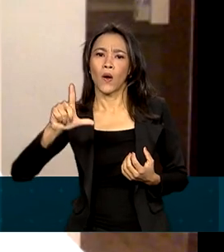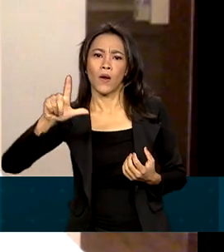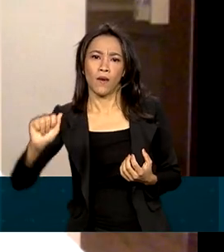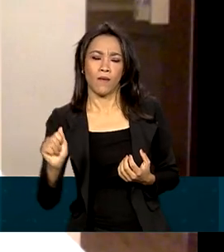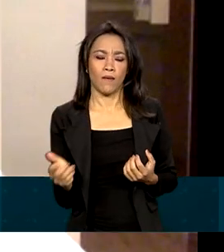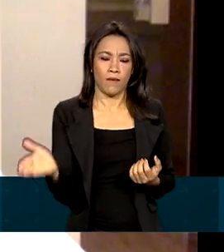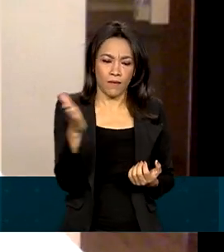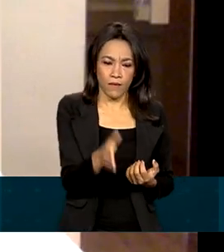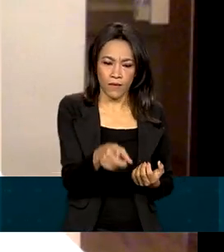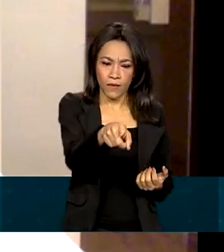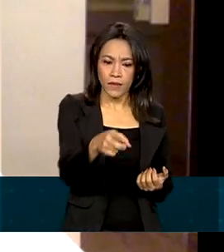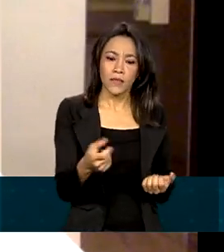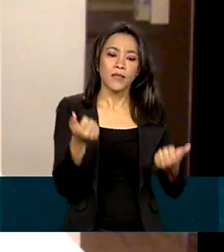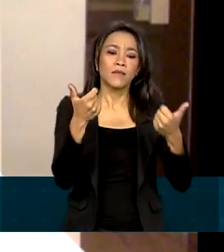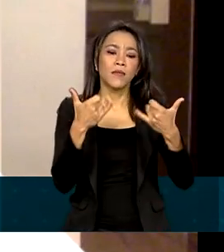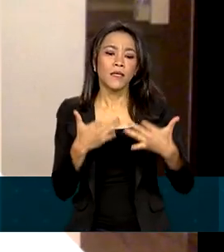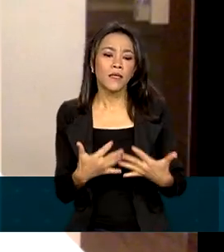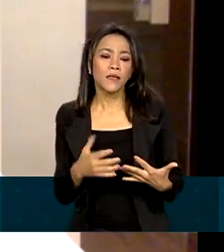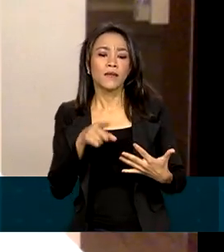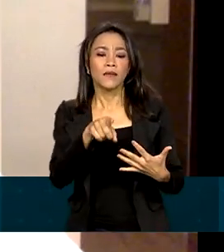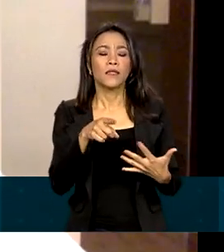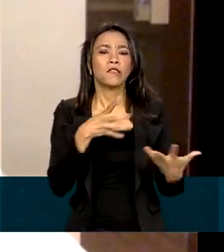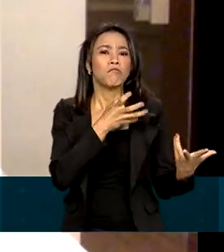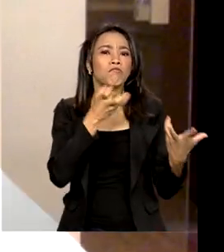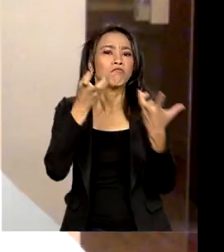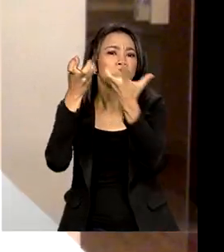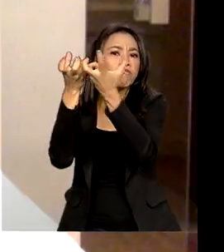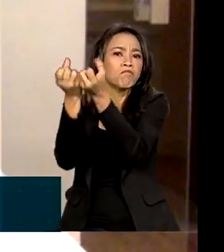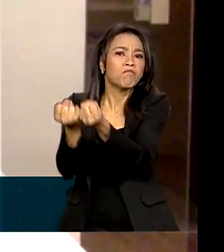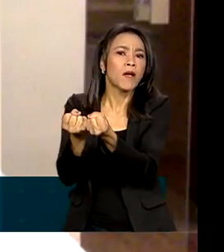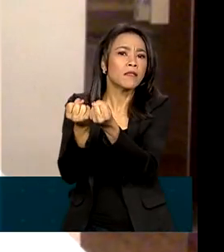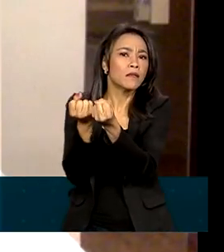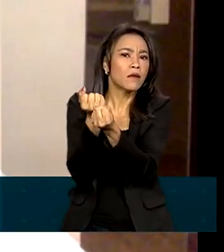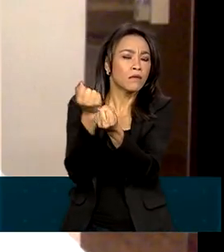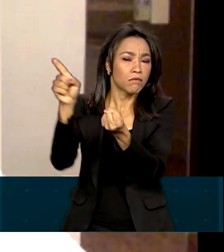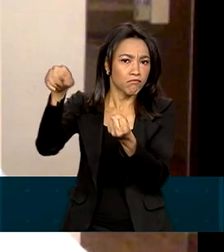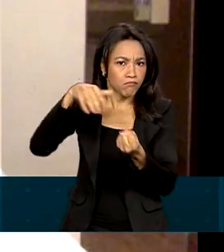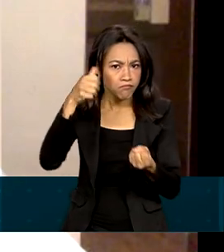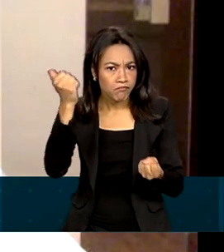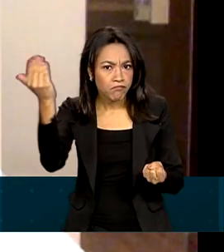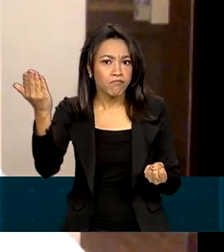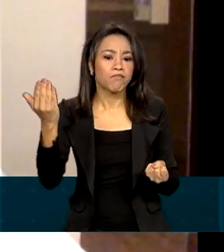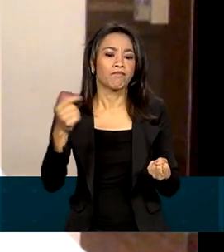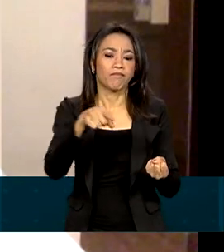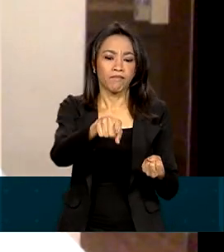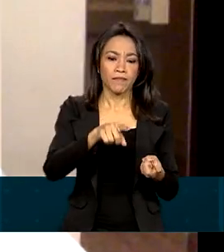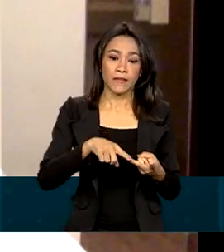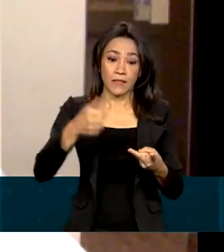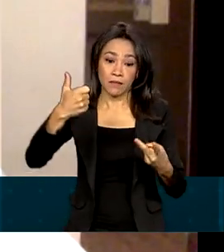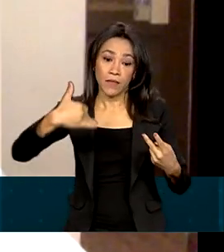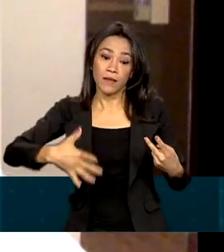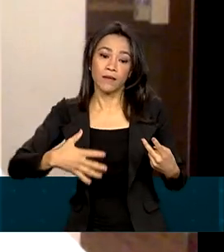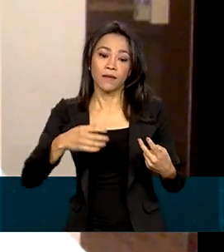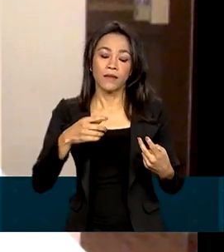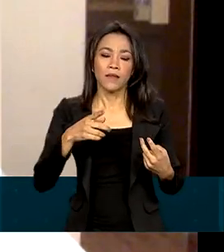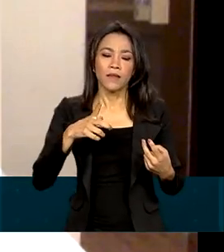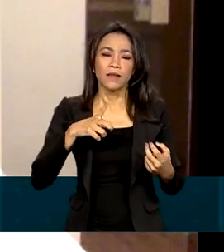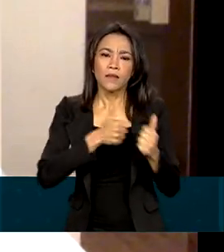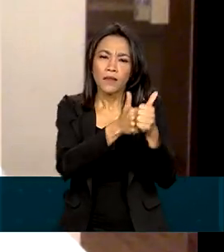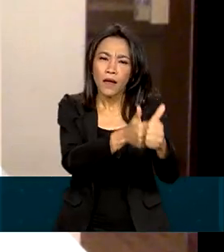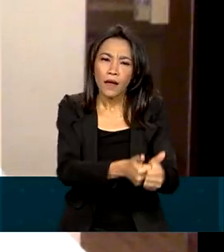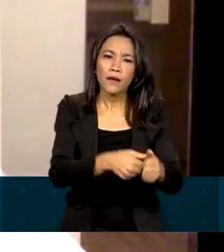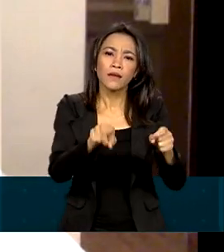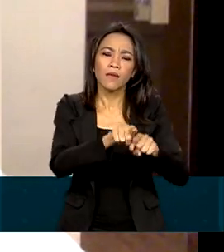translúcido, ele tem os menores níveis de arsênico, não é geneticamente modificado, além de cumprir com